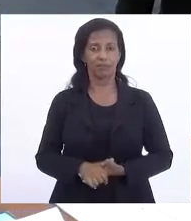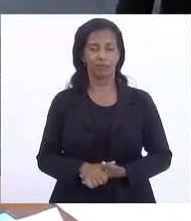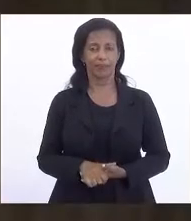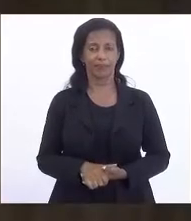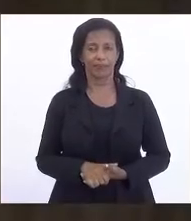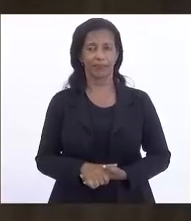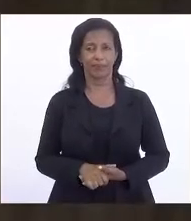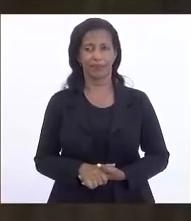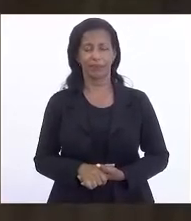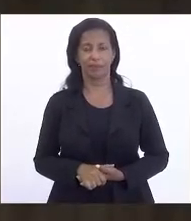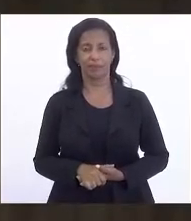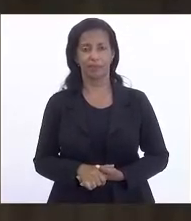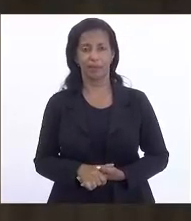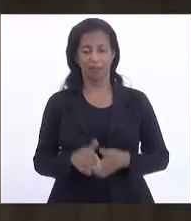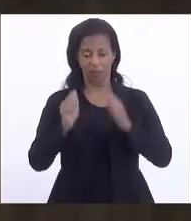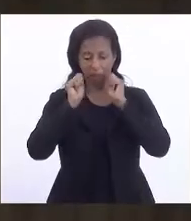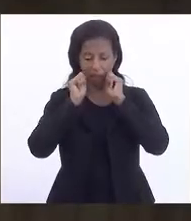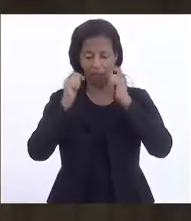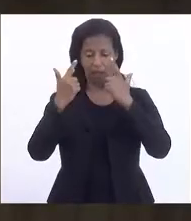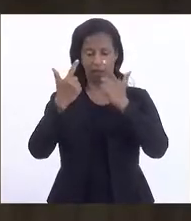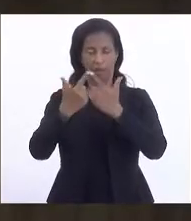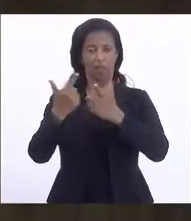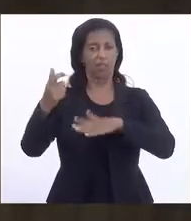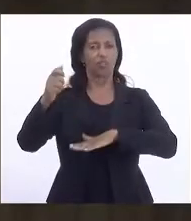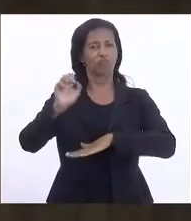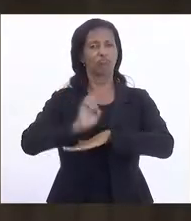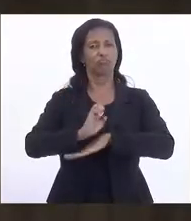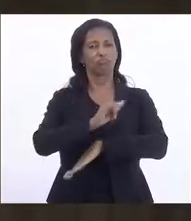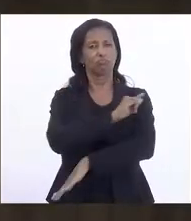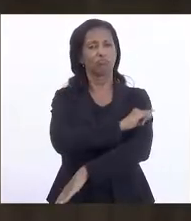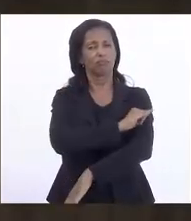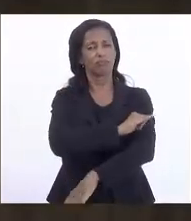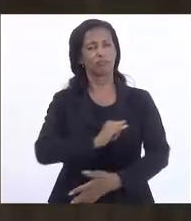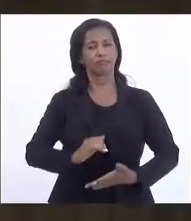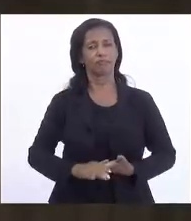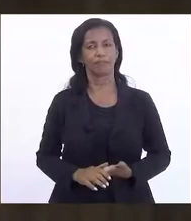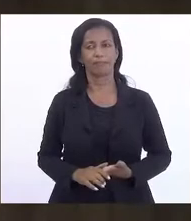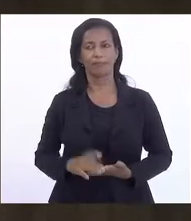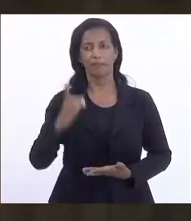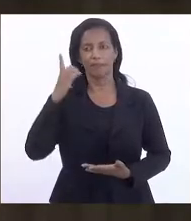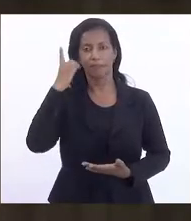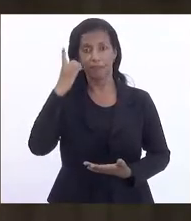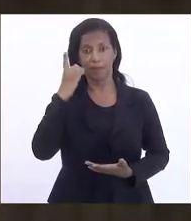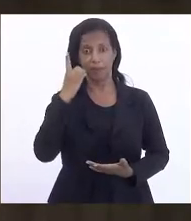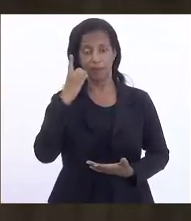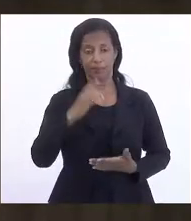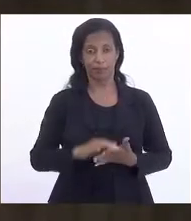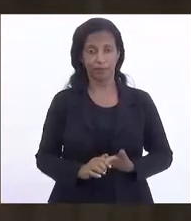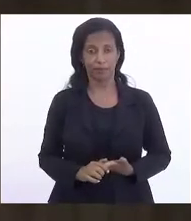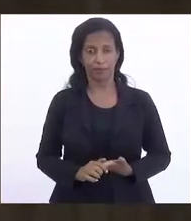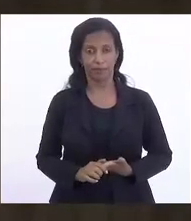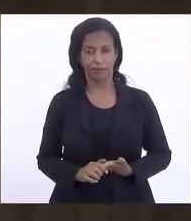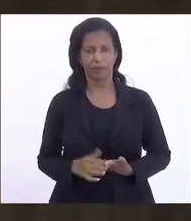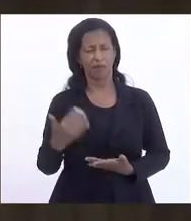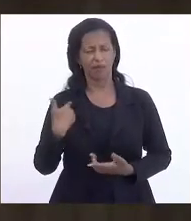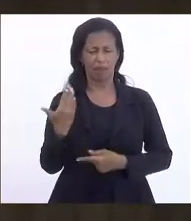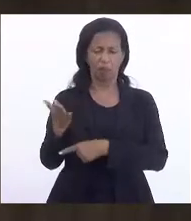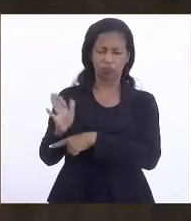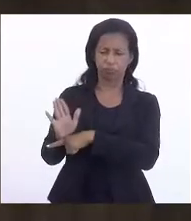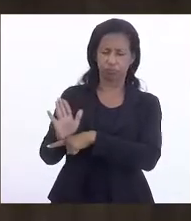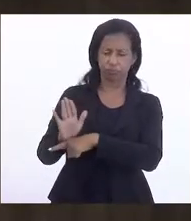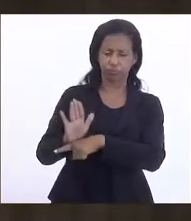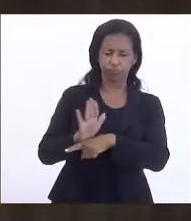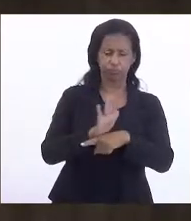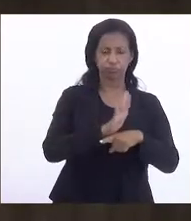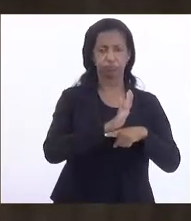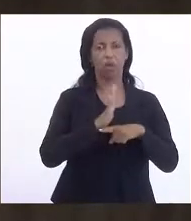que a Assembleia Legislativa do Estado do Rio de Janeiro, deputada Renata, vem contribuindo, do meu ponto de